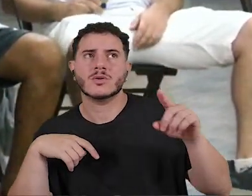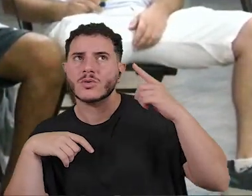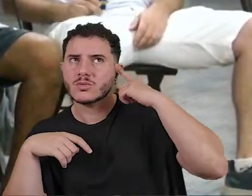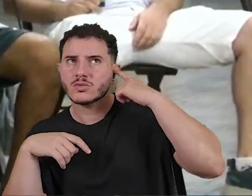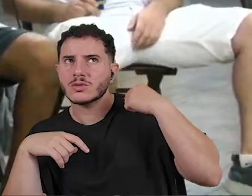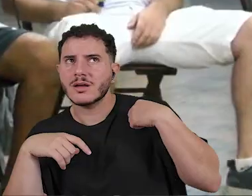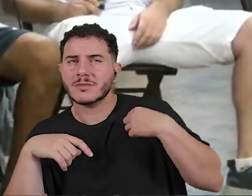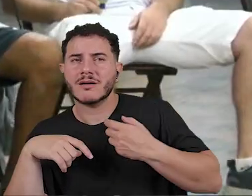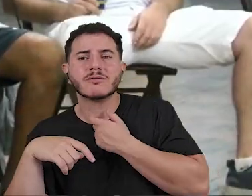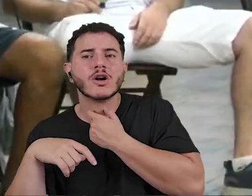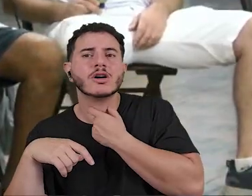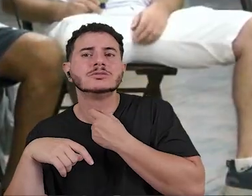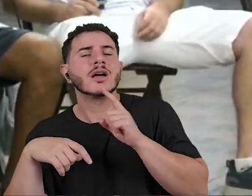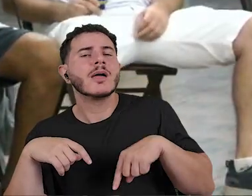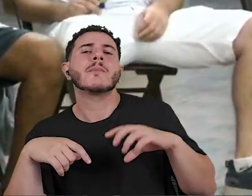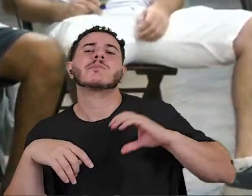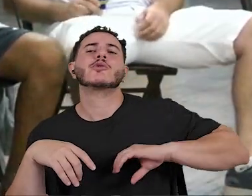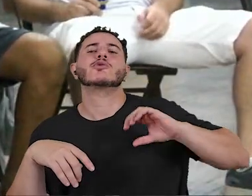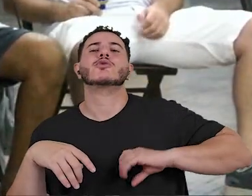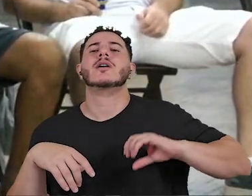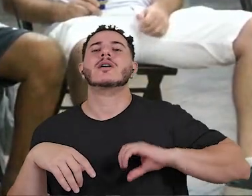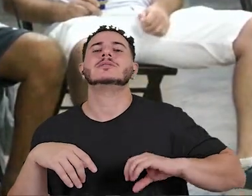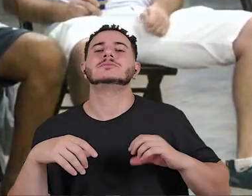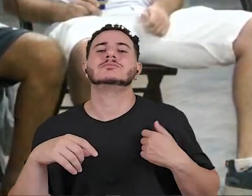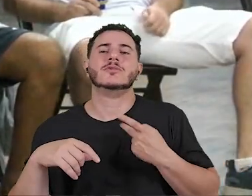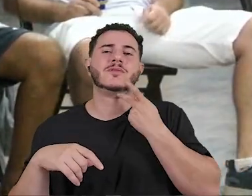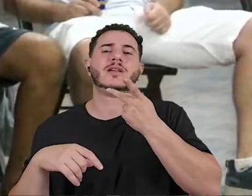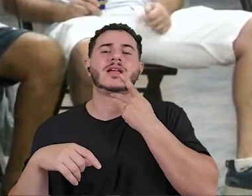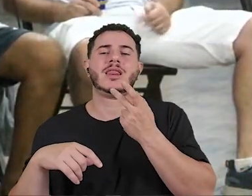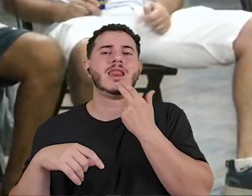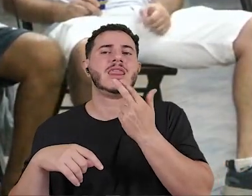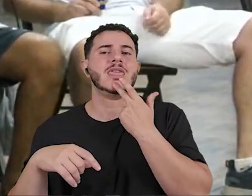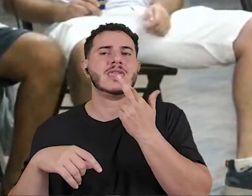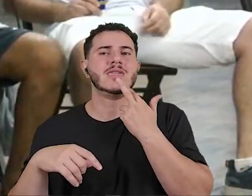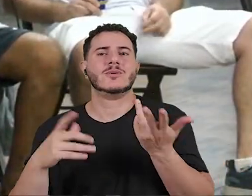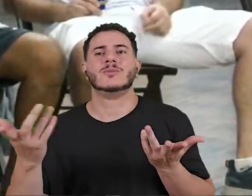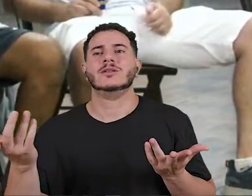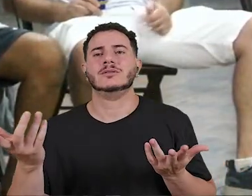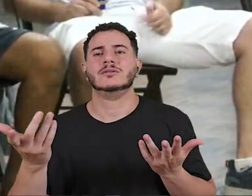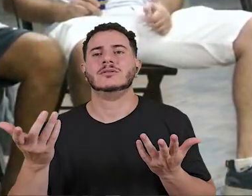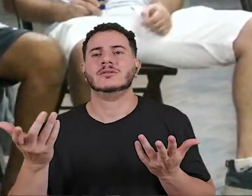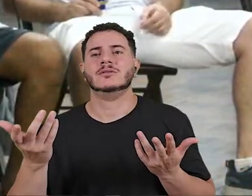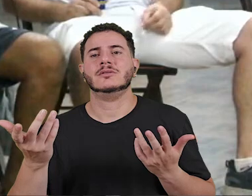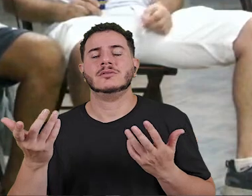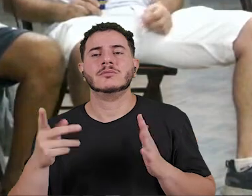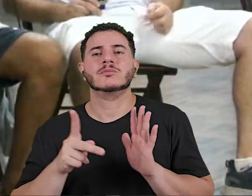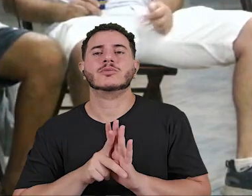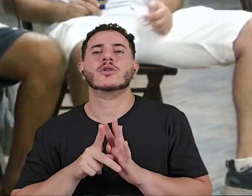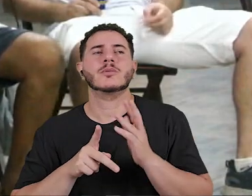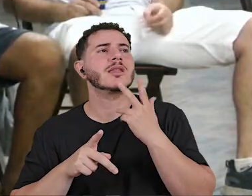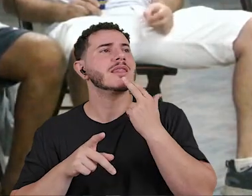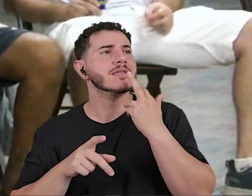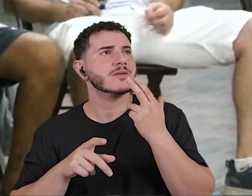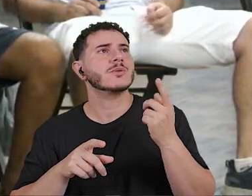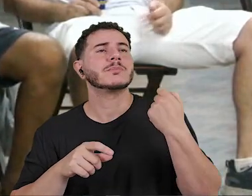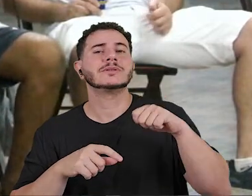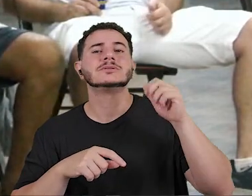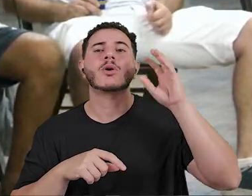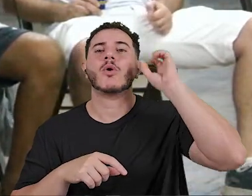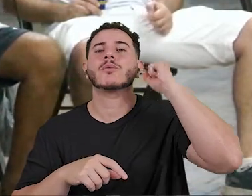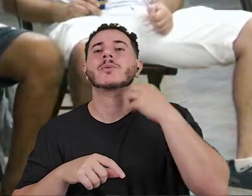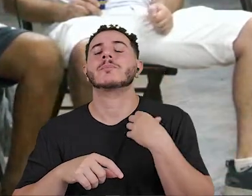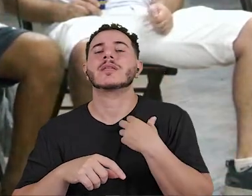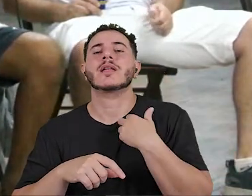Eu vou falar uma língua que nem a minha? Não, o orixá tem que me escutar com a minha língua. O orixá, Jurema e Exu tem que me atender com